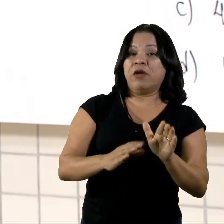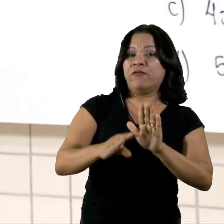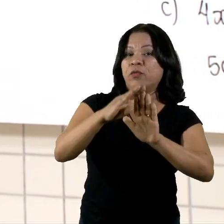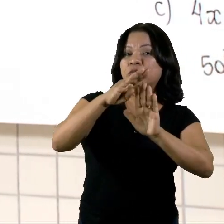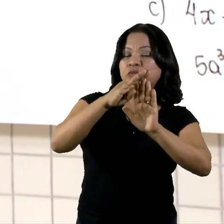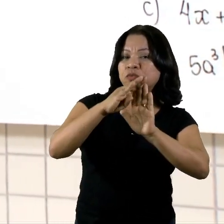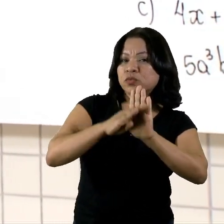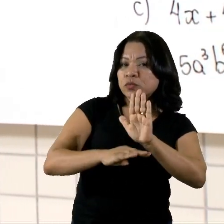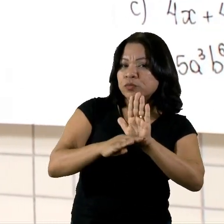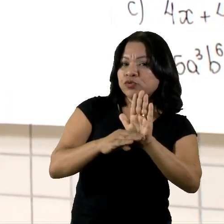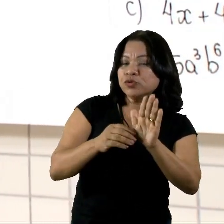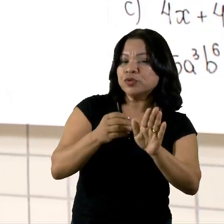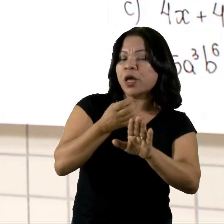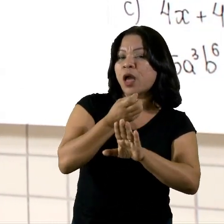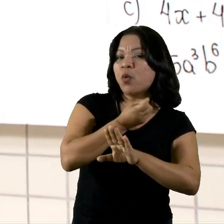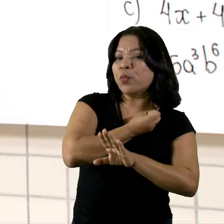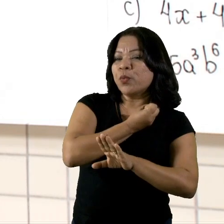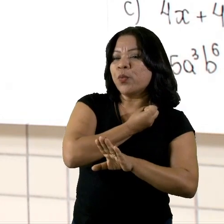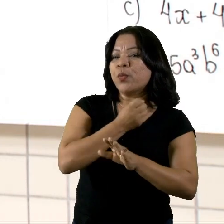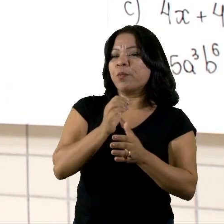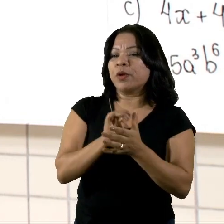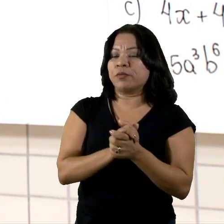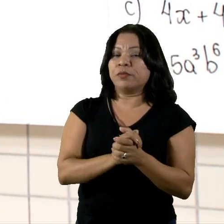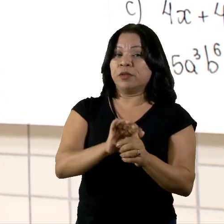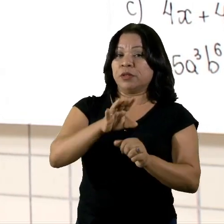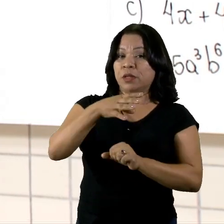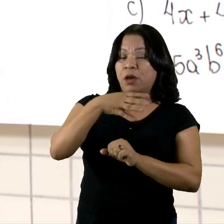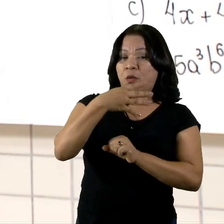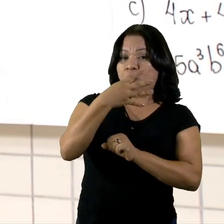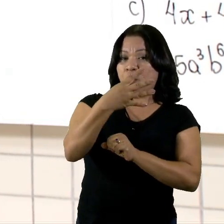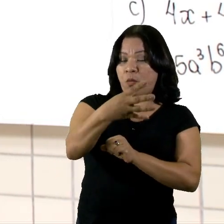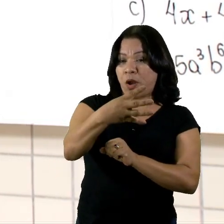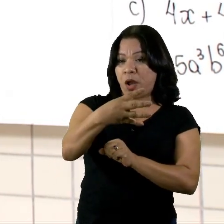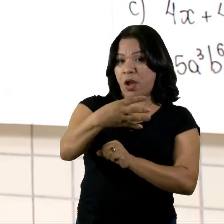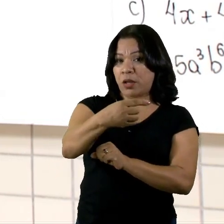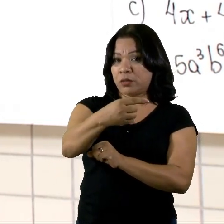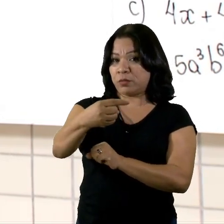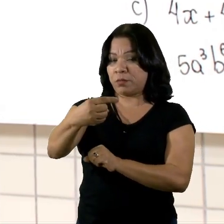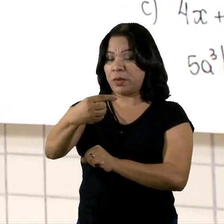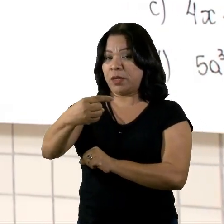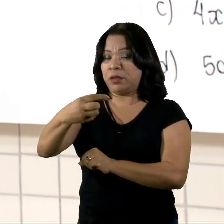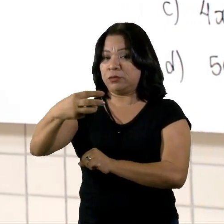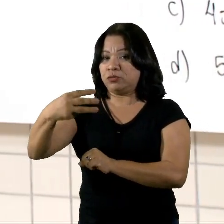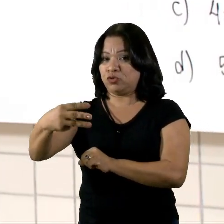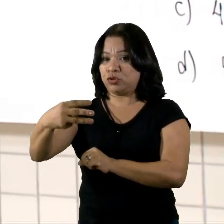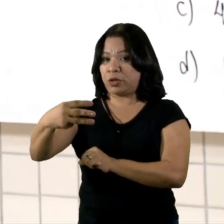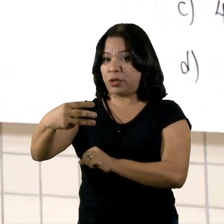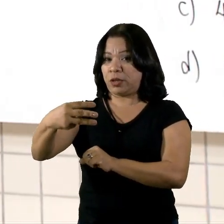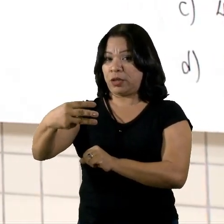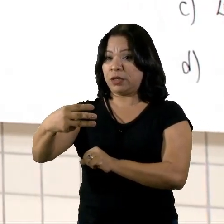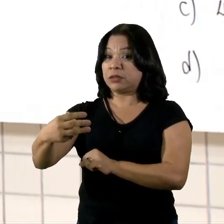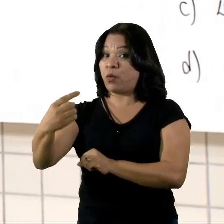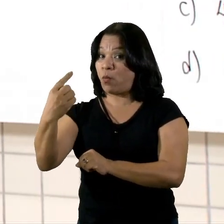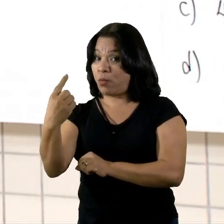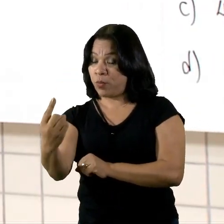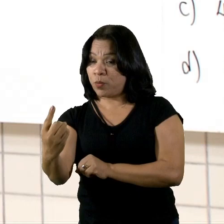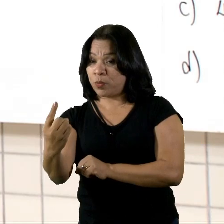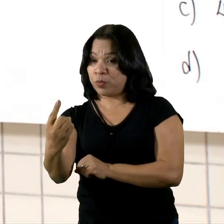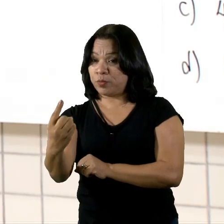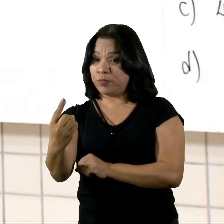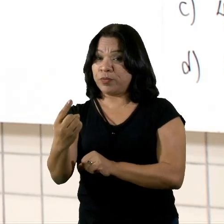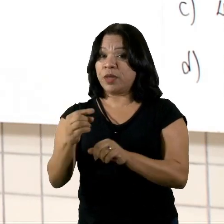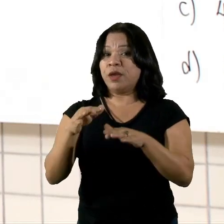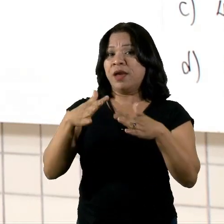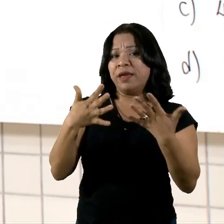Então, 4 menos 3... 4 menos 3 é igual a 1, mas como a gente já combinou que não